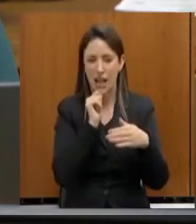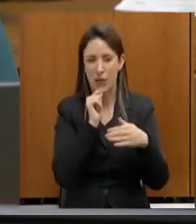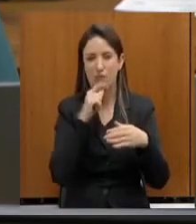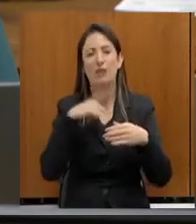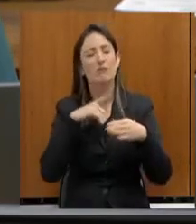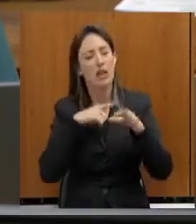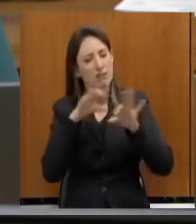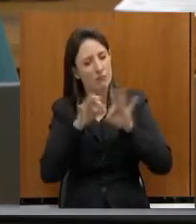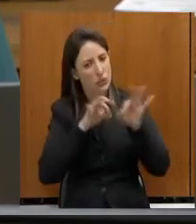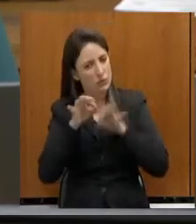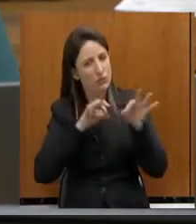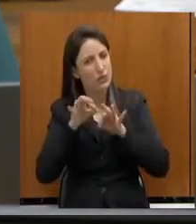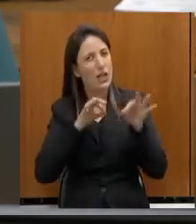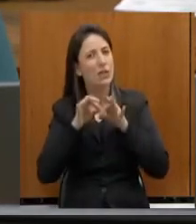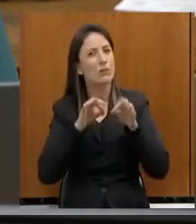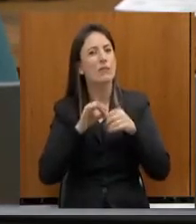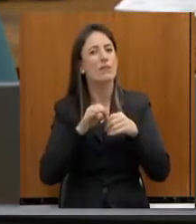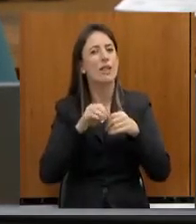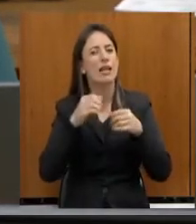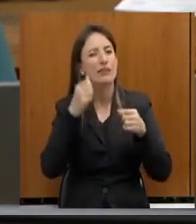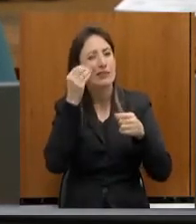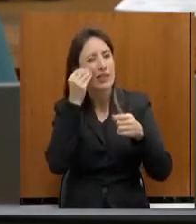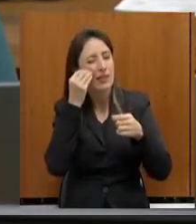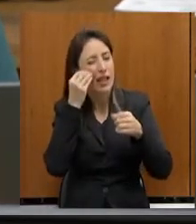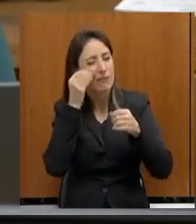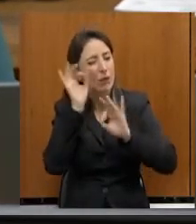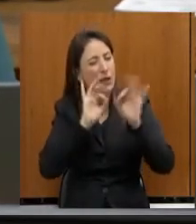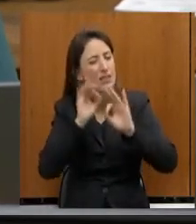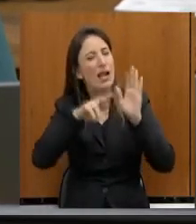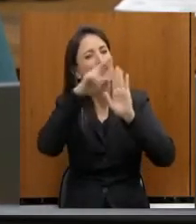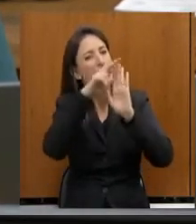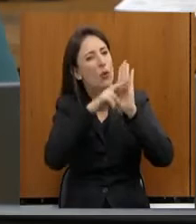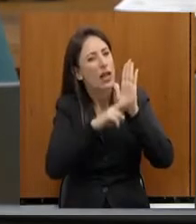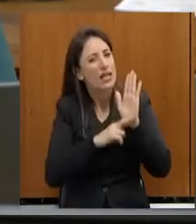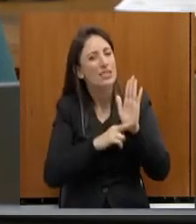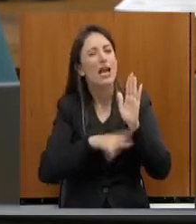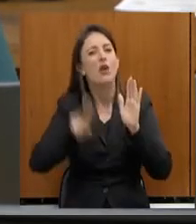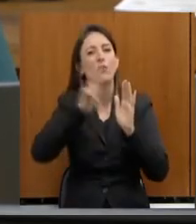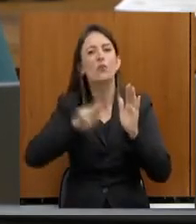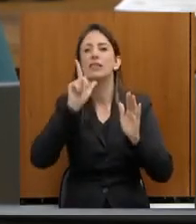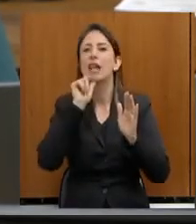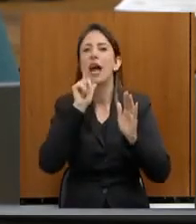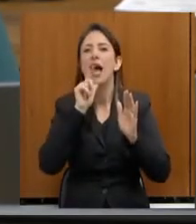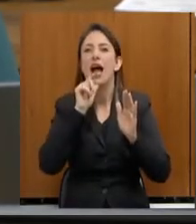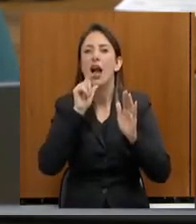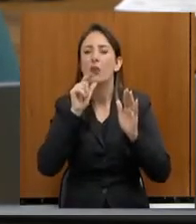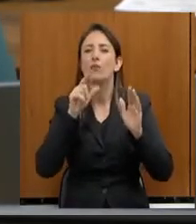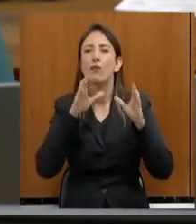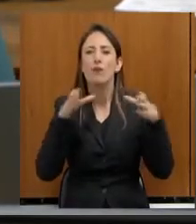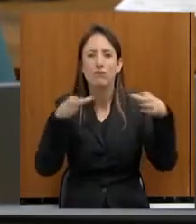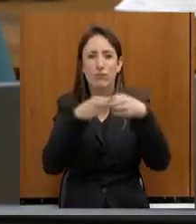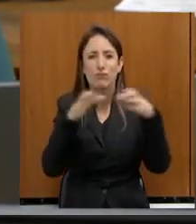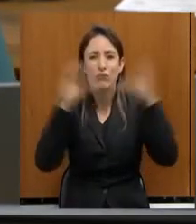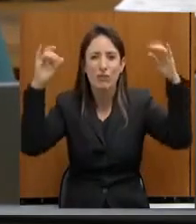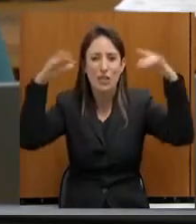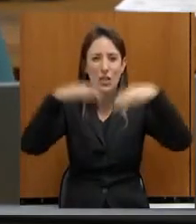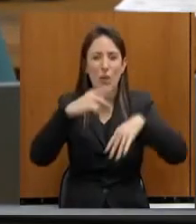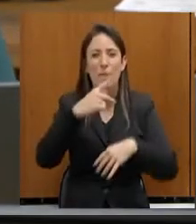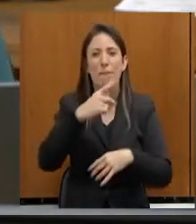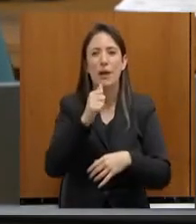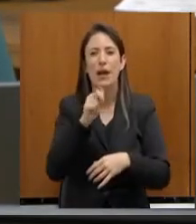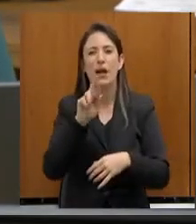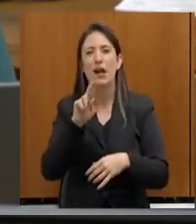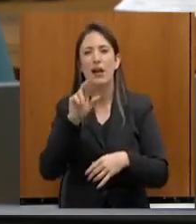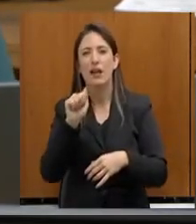regularização do uso da água na bacia do velhas e Paraopeba que nos próprios propiciar a ter um balanço hídrico